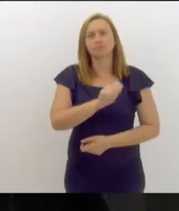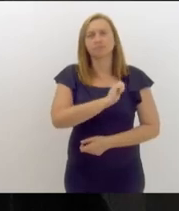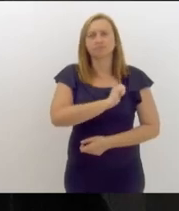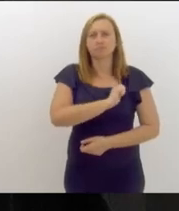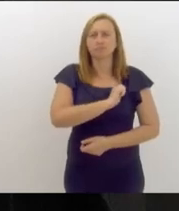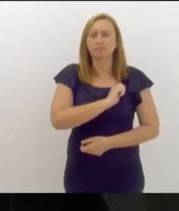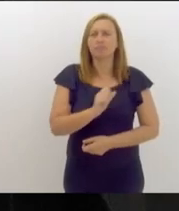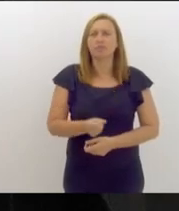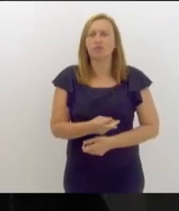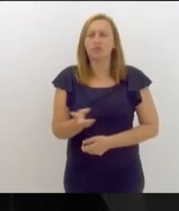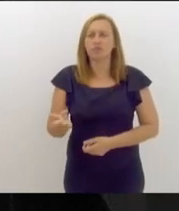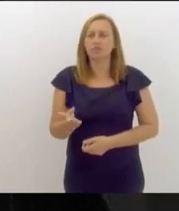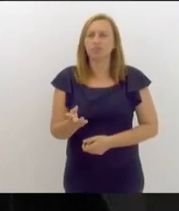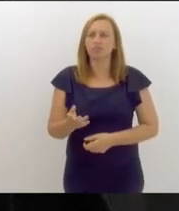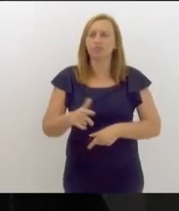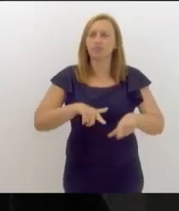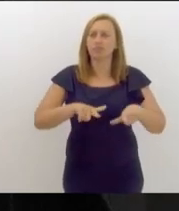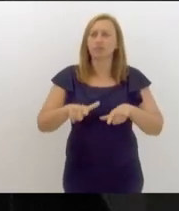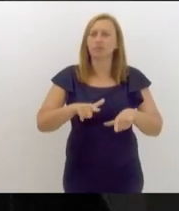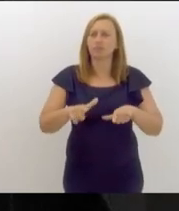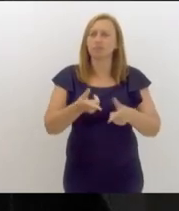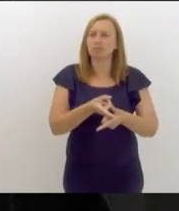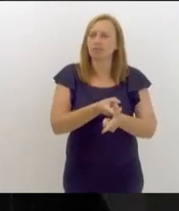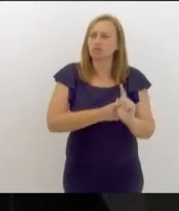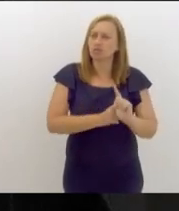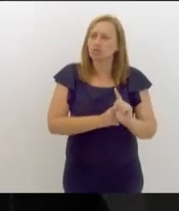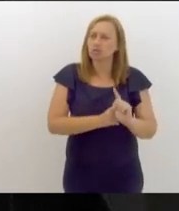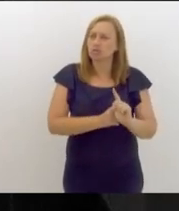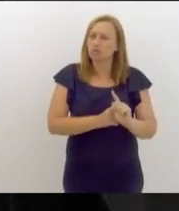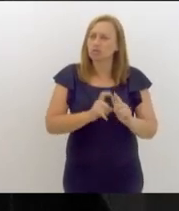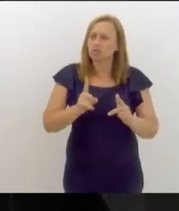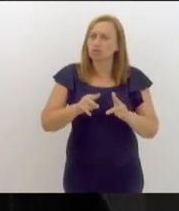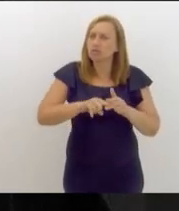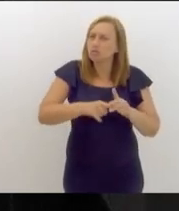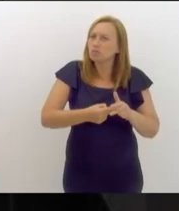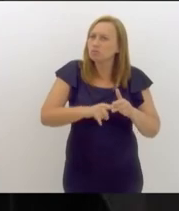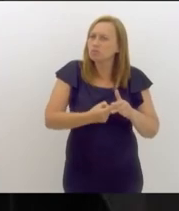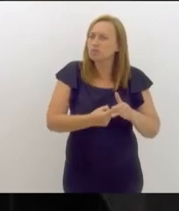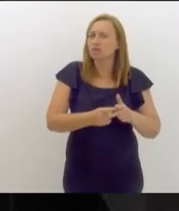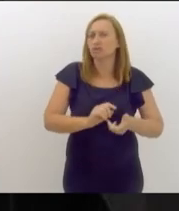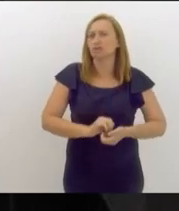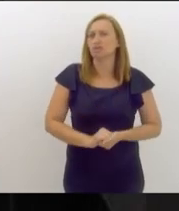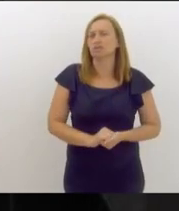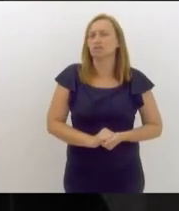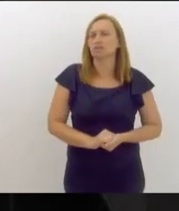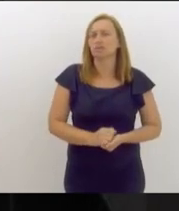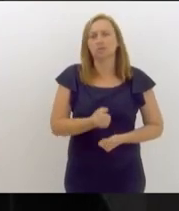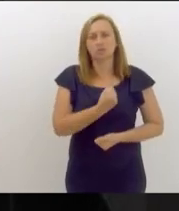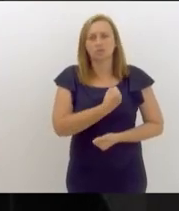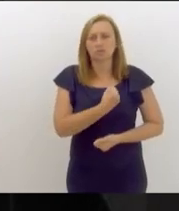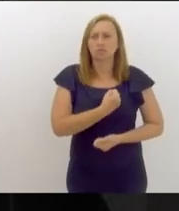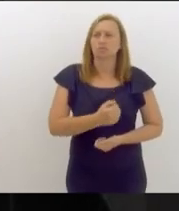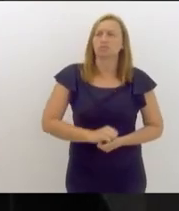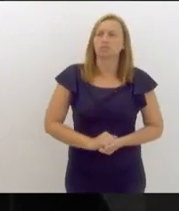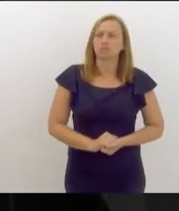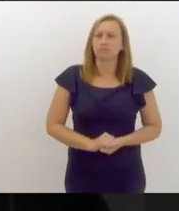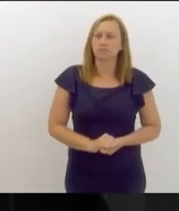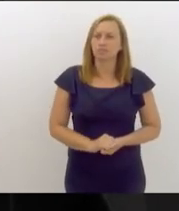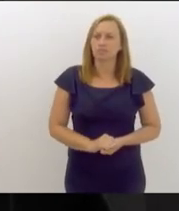enquanto o serviço da dívida for reajustada por esses números